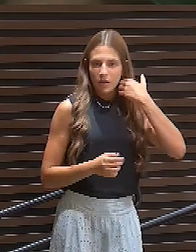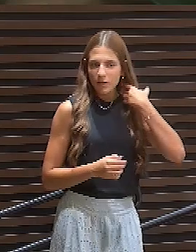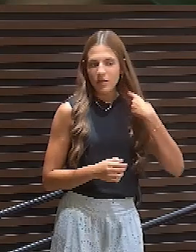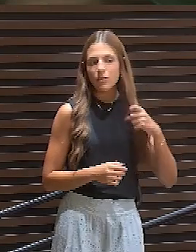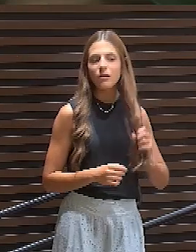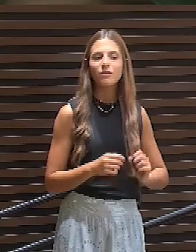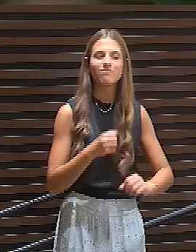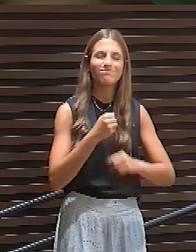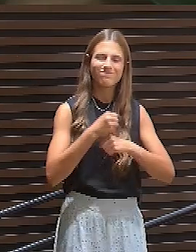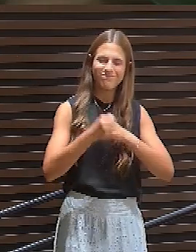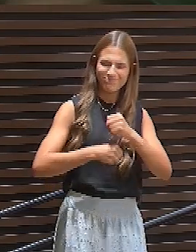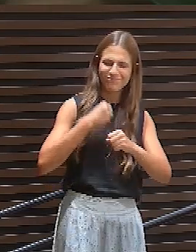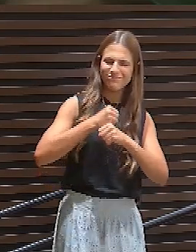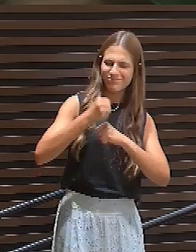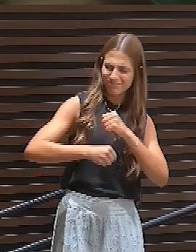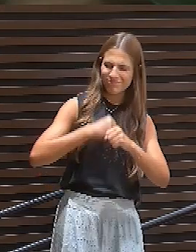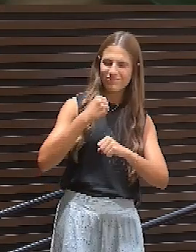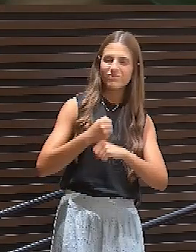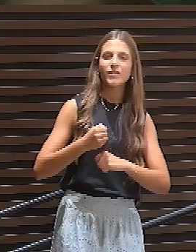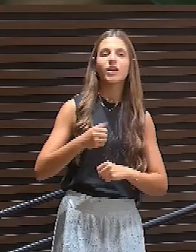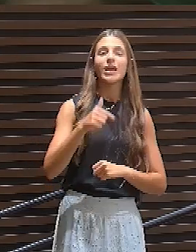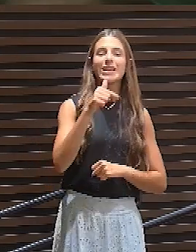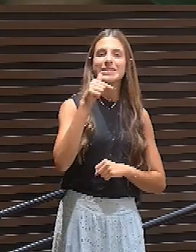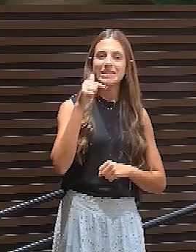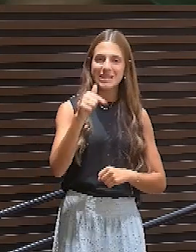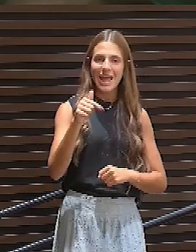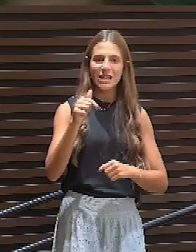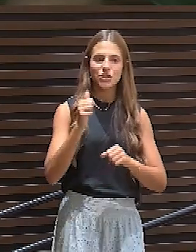7 anos sem converter uma única alma.